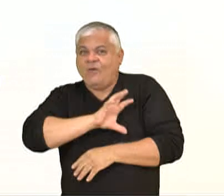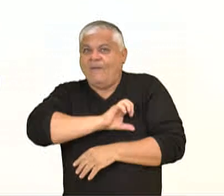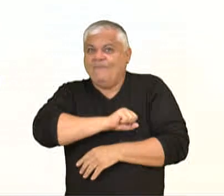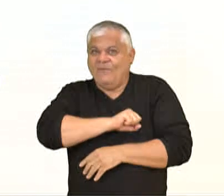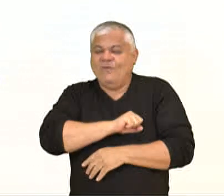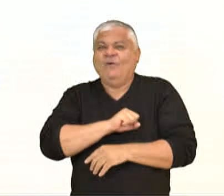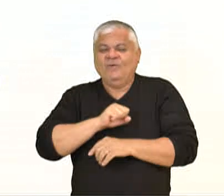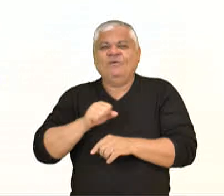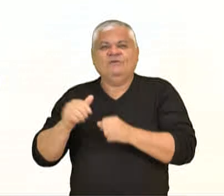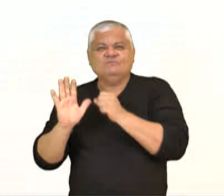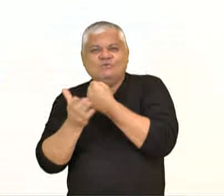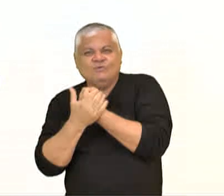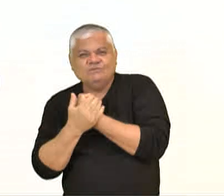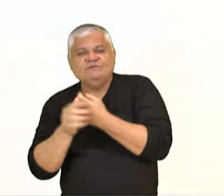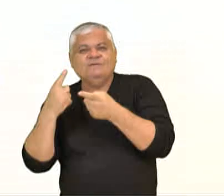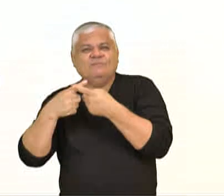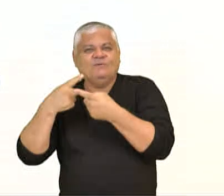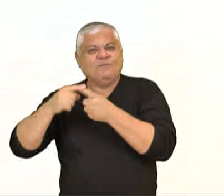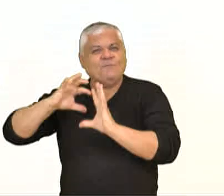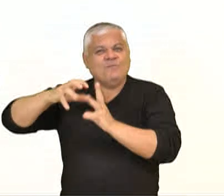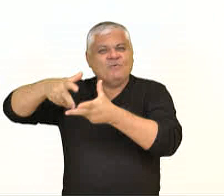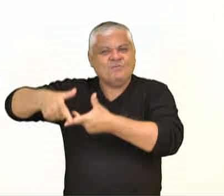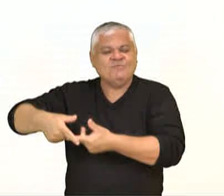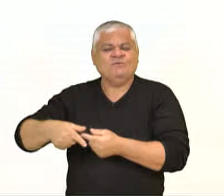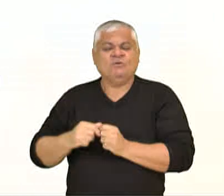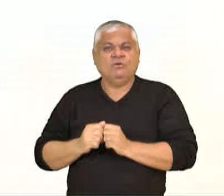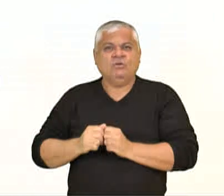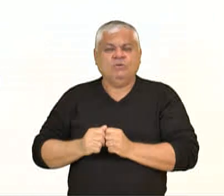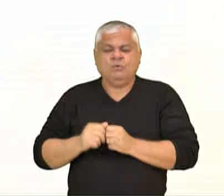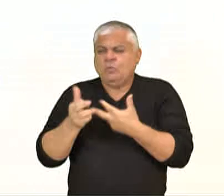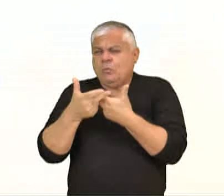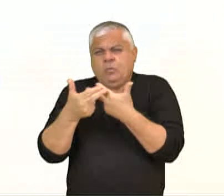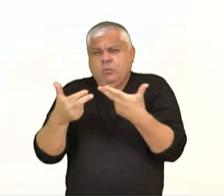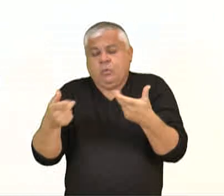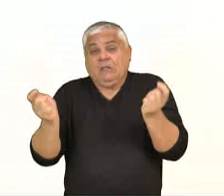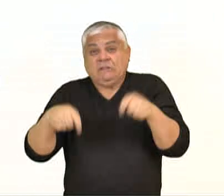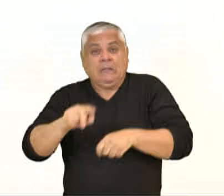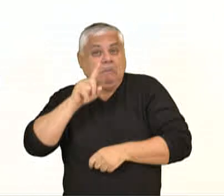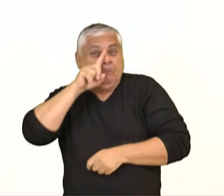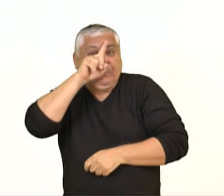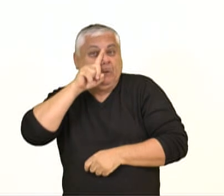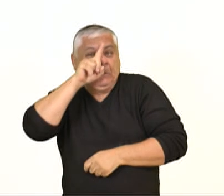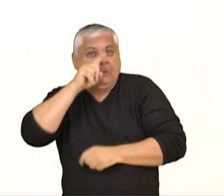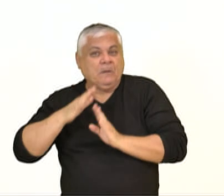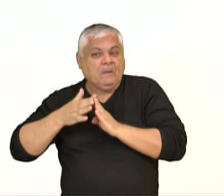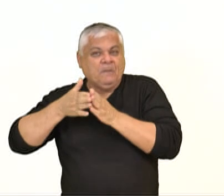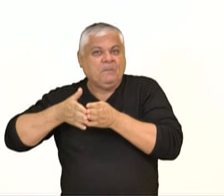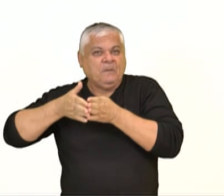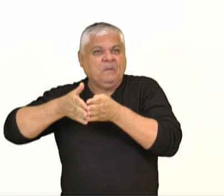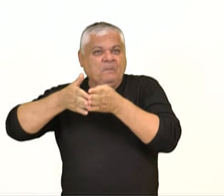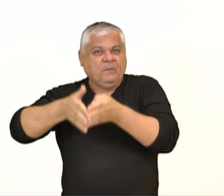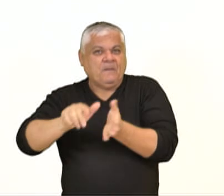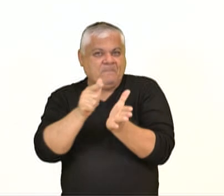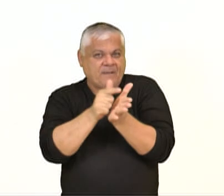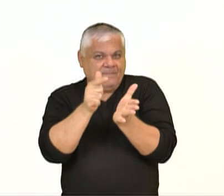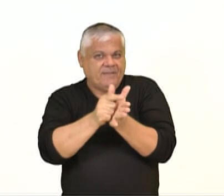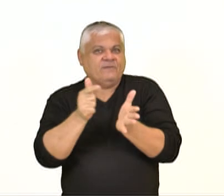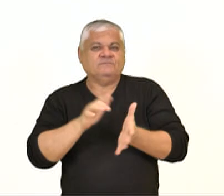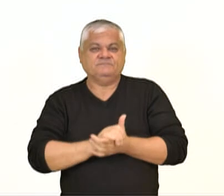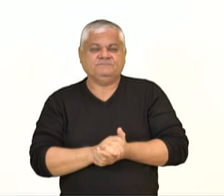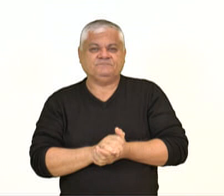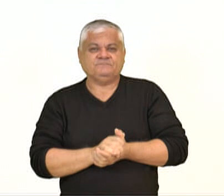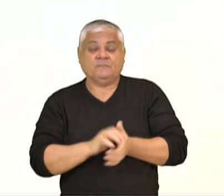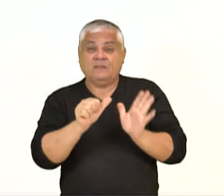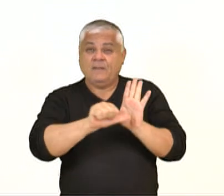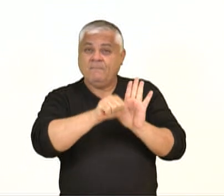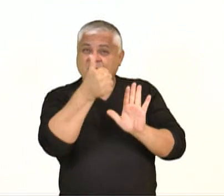local, conforme o mundo é mundo. Todo abismo é navegável a barquinhos de papel. Nossa primeira atividade